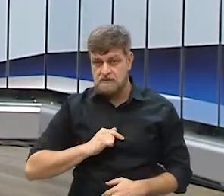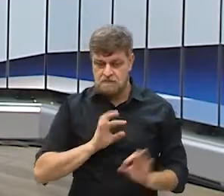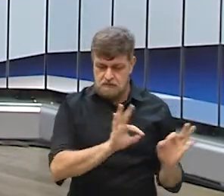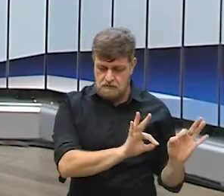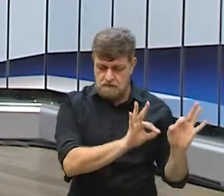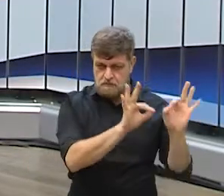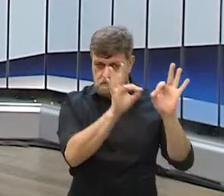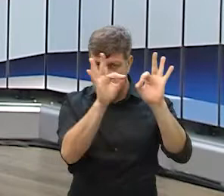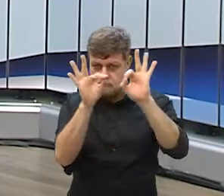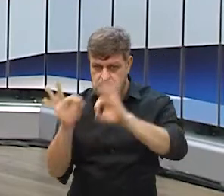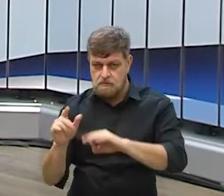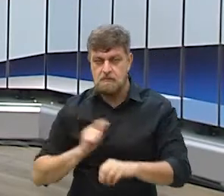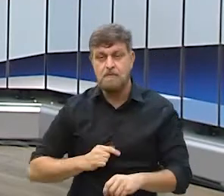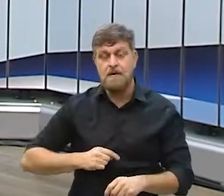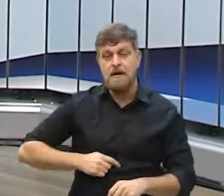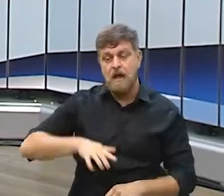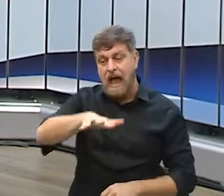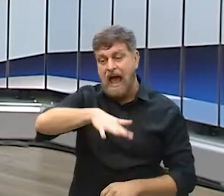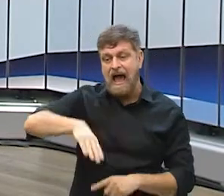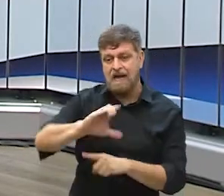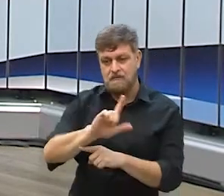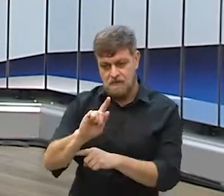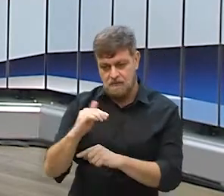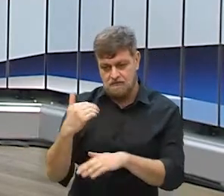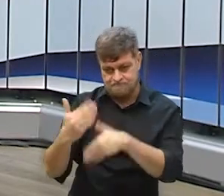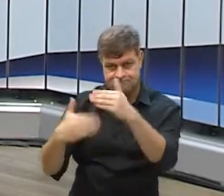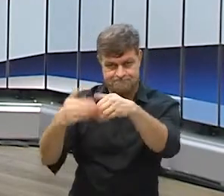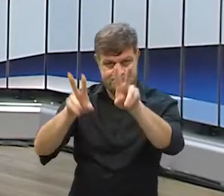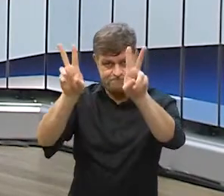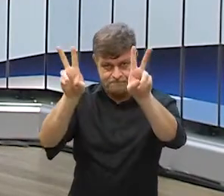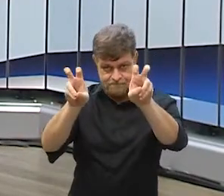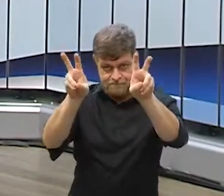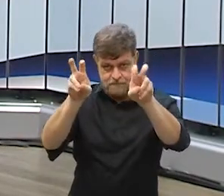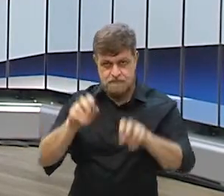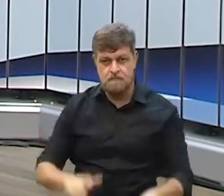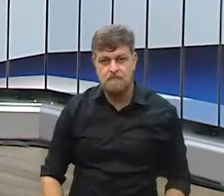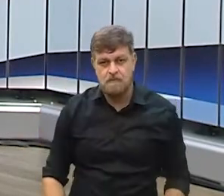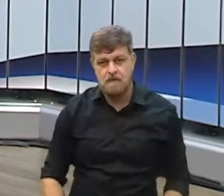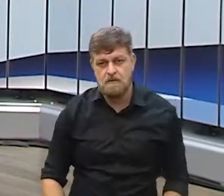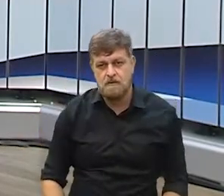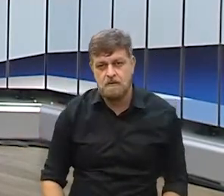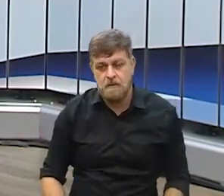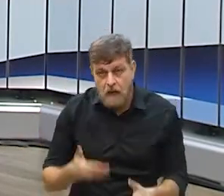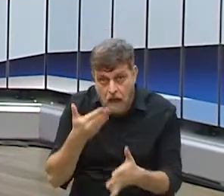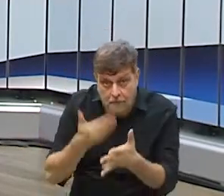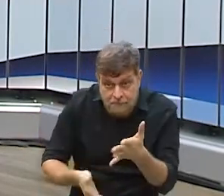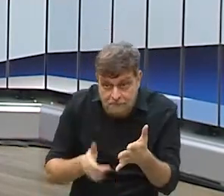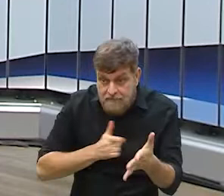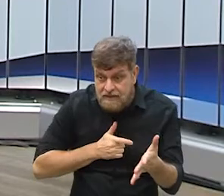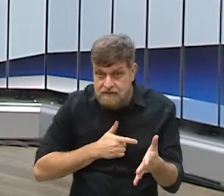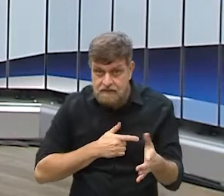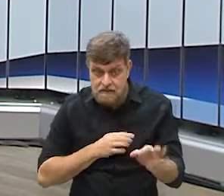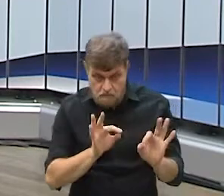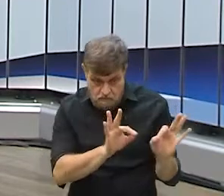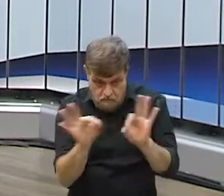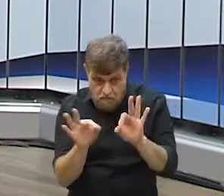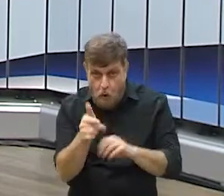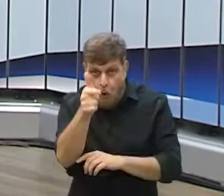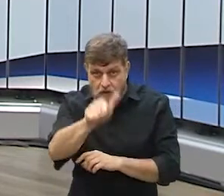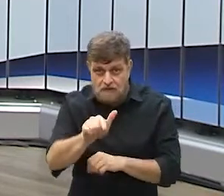no Questão de Ordem para falar sobre o desenvolvimento do distrito do Campo Grande. Perdeu alguma parte, quer